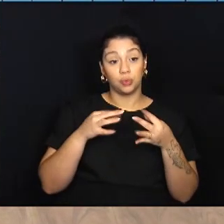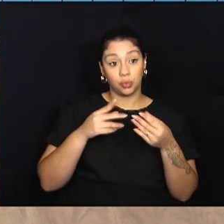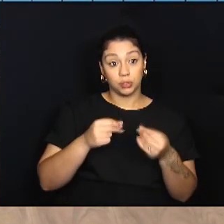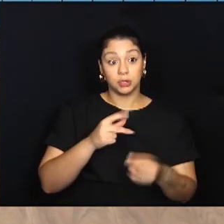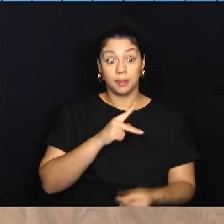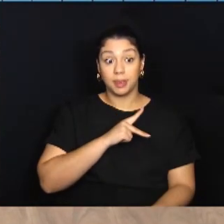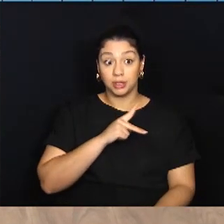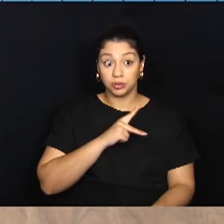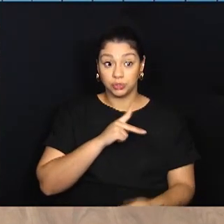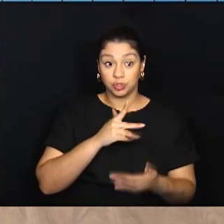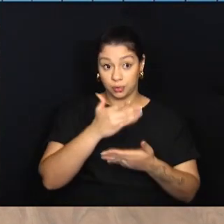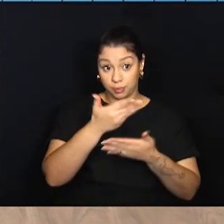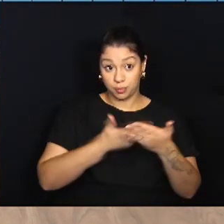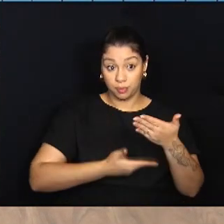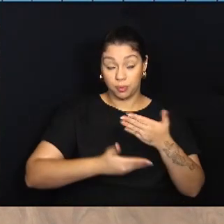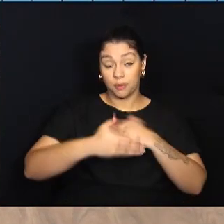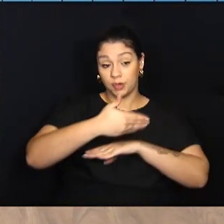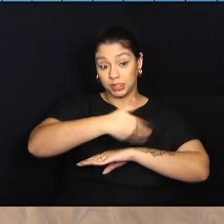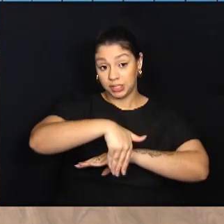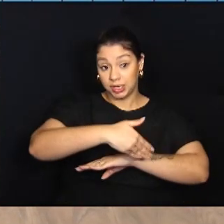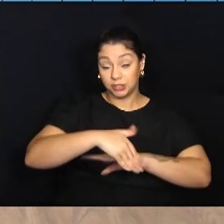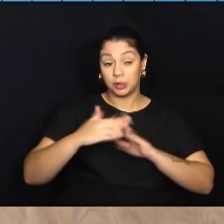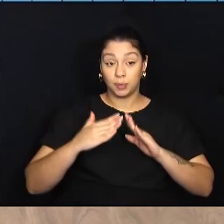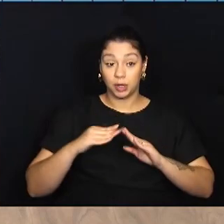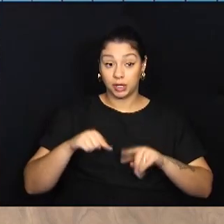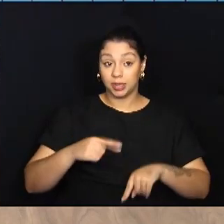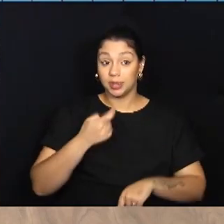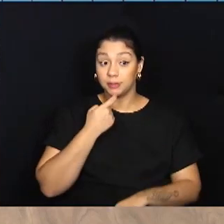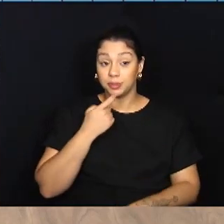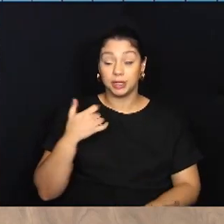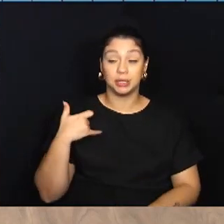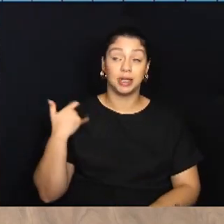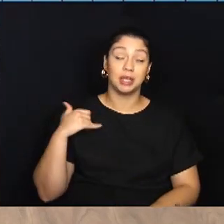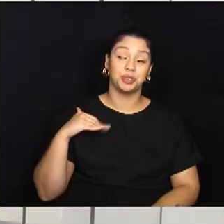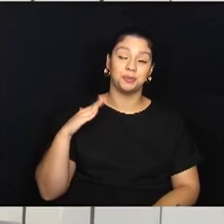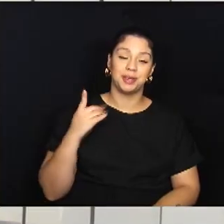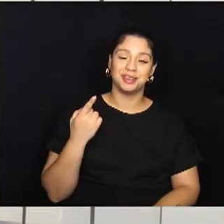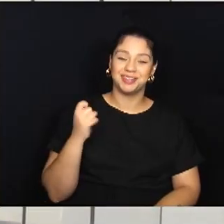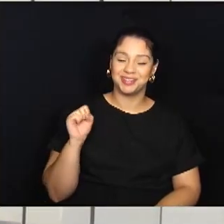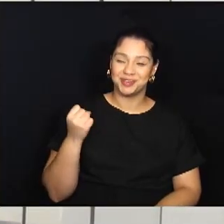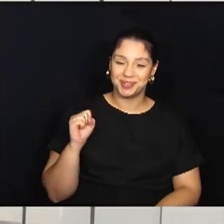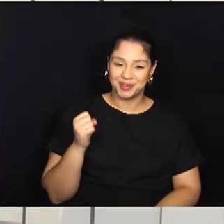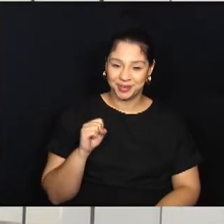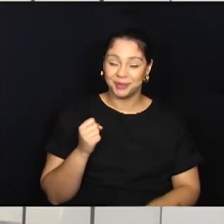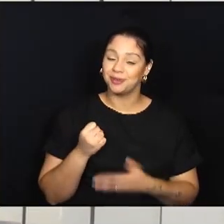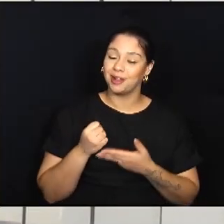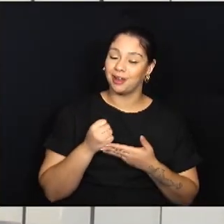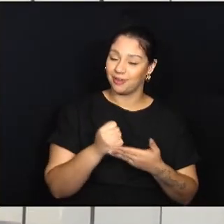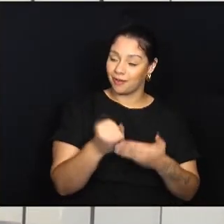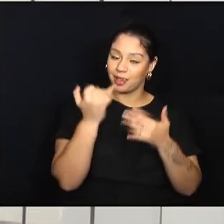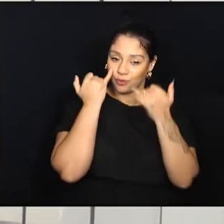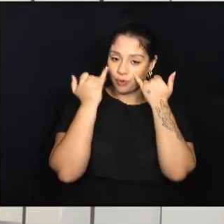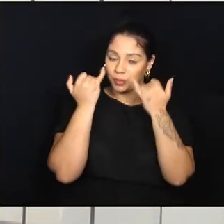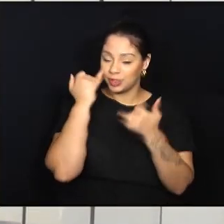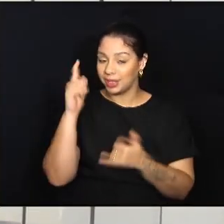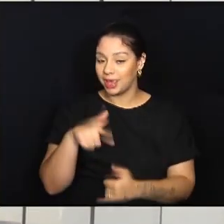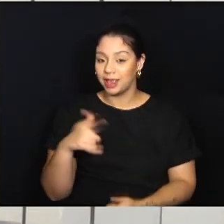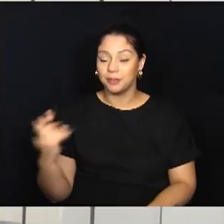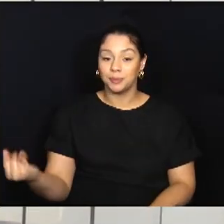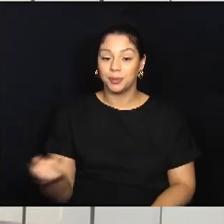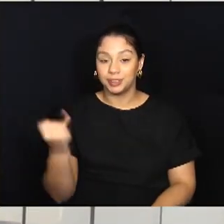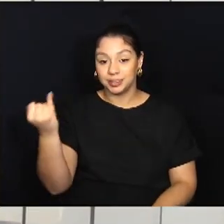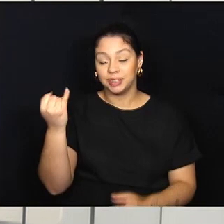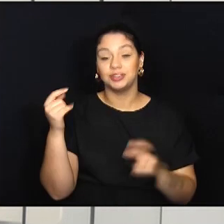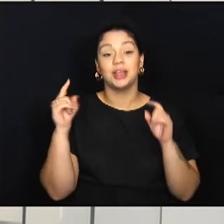com comprovante de residência e ser maior de 18 anos. Informações importantes, então, aqui